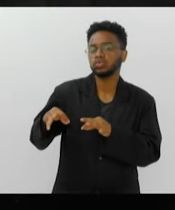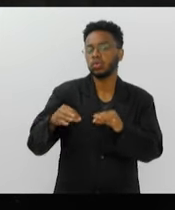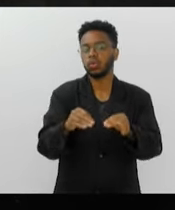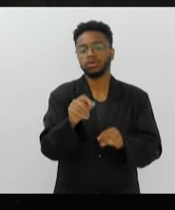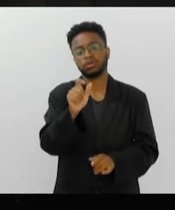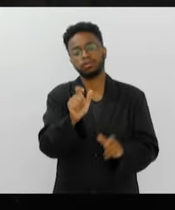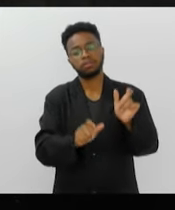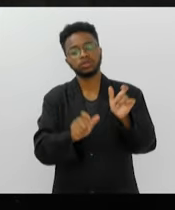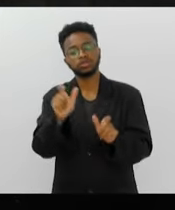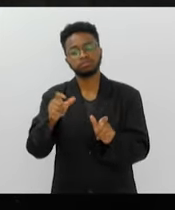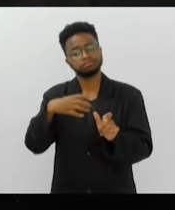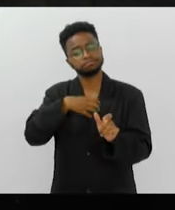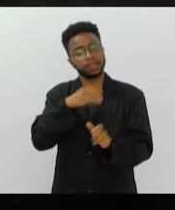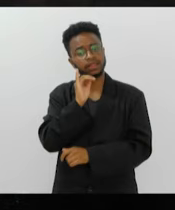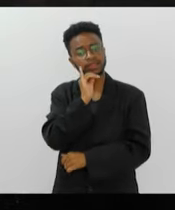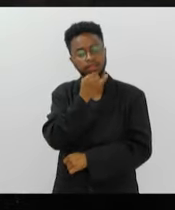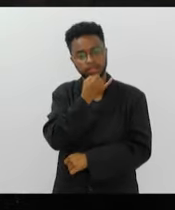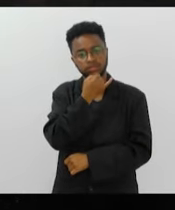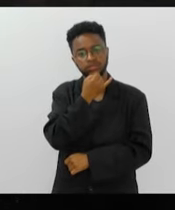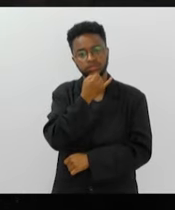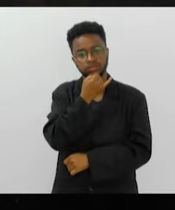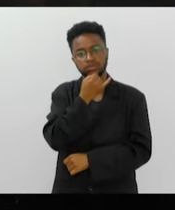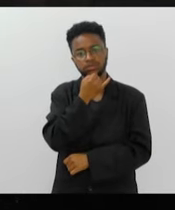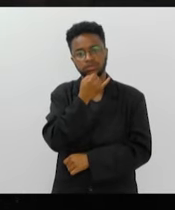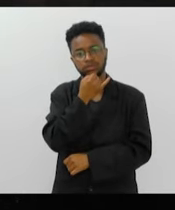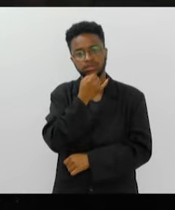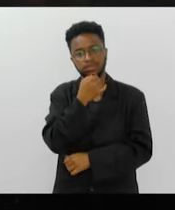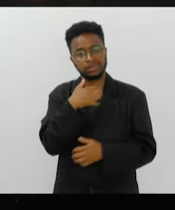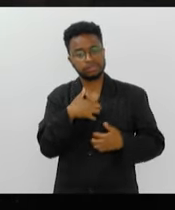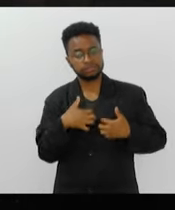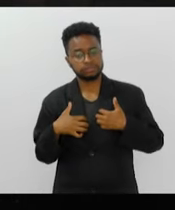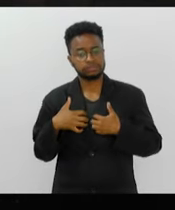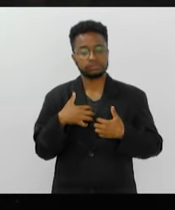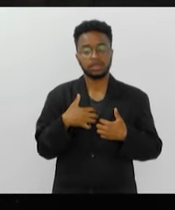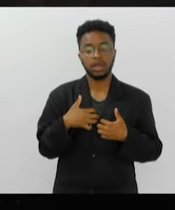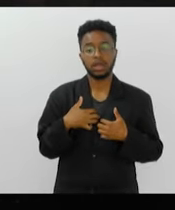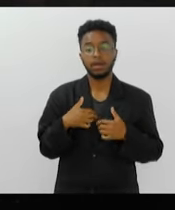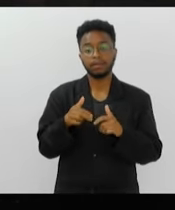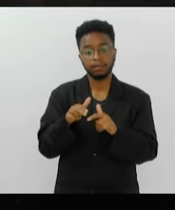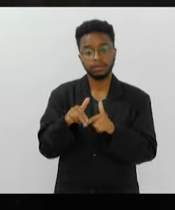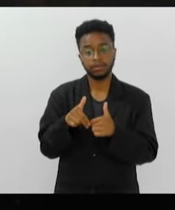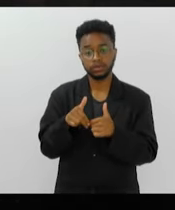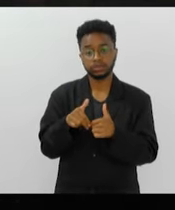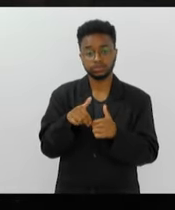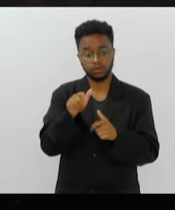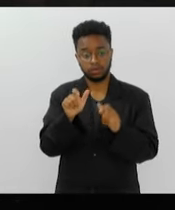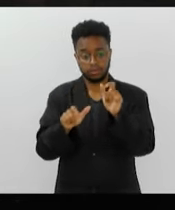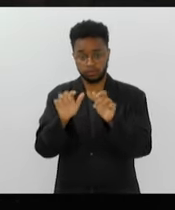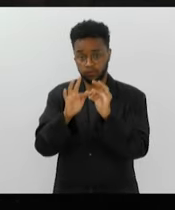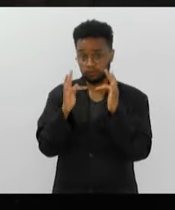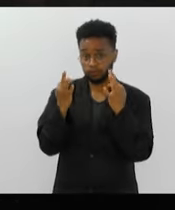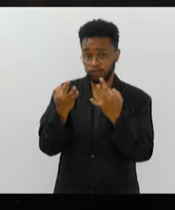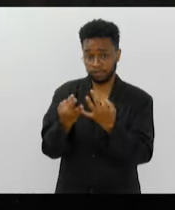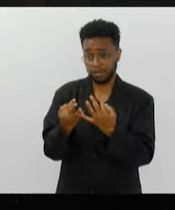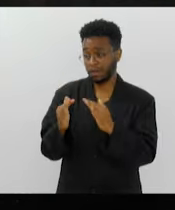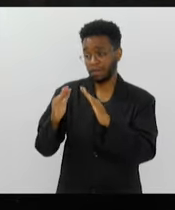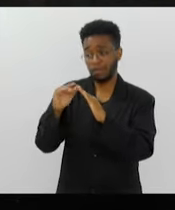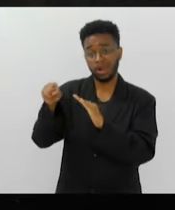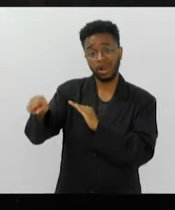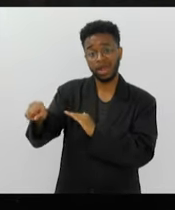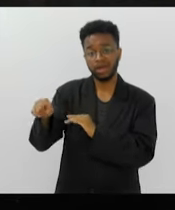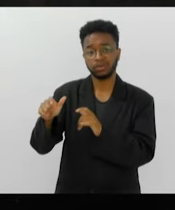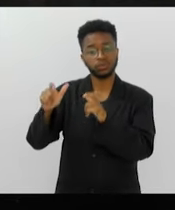absolutamente tristes e apreensivos com os seus que estão nessa guerra